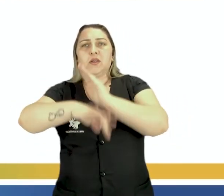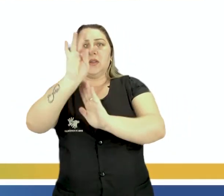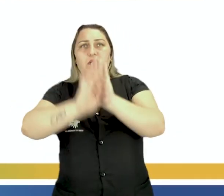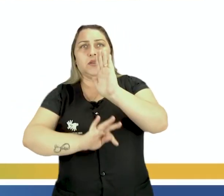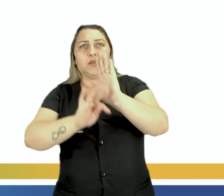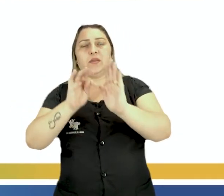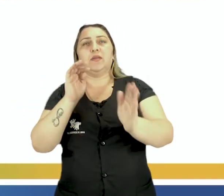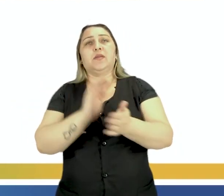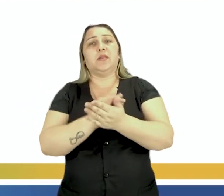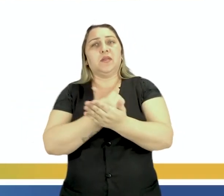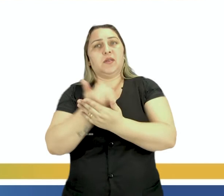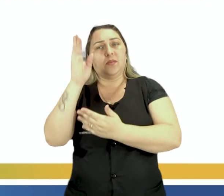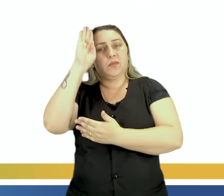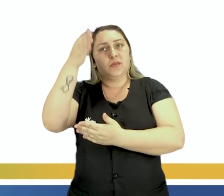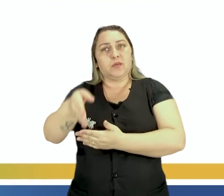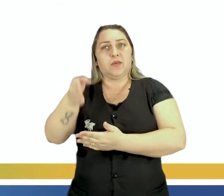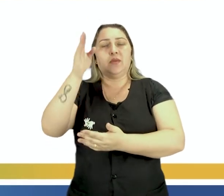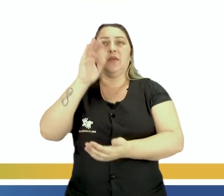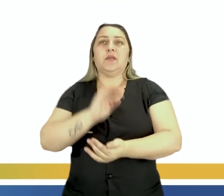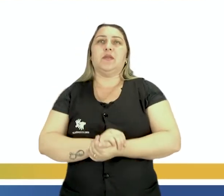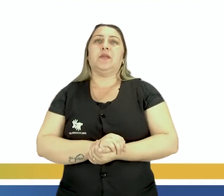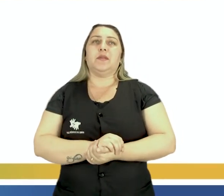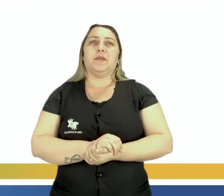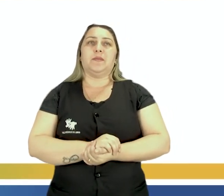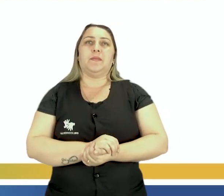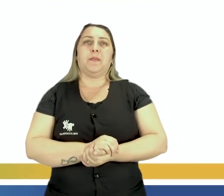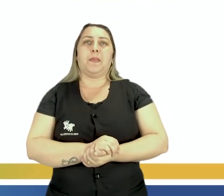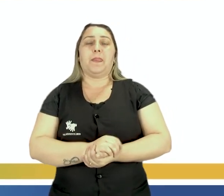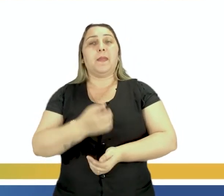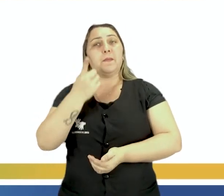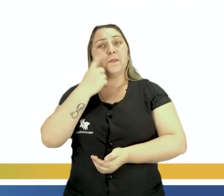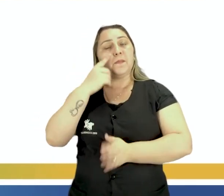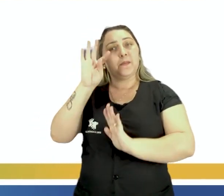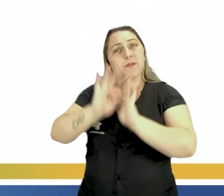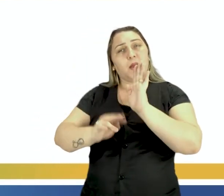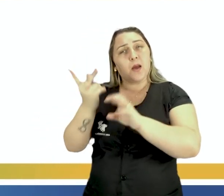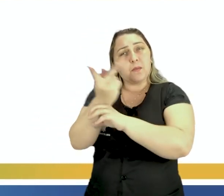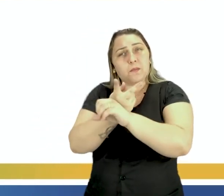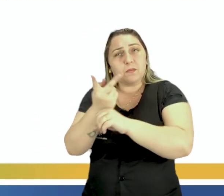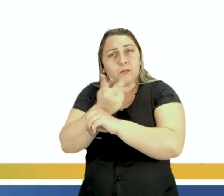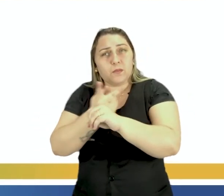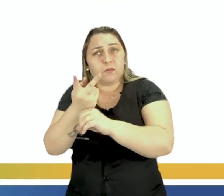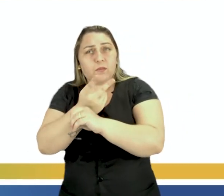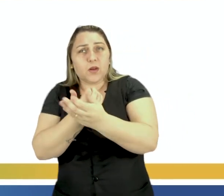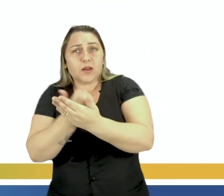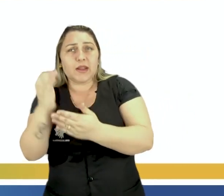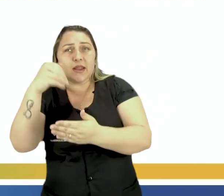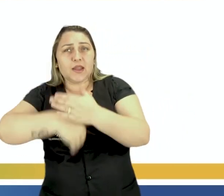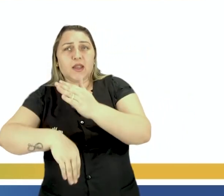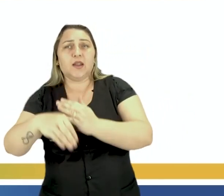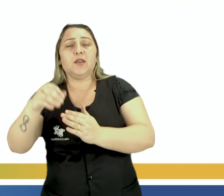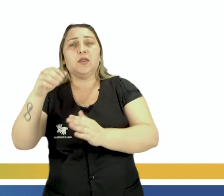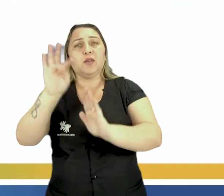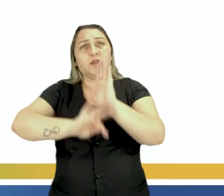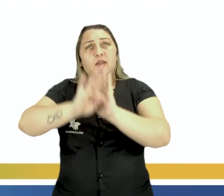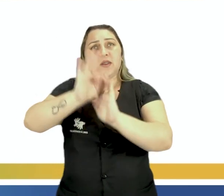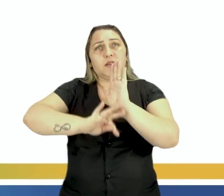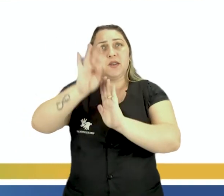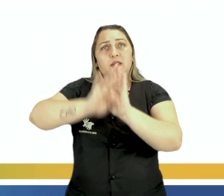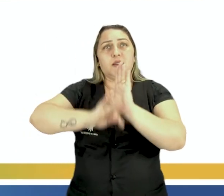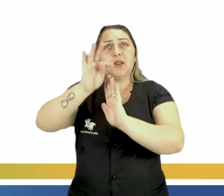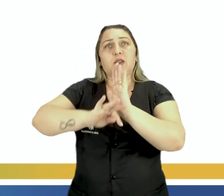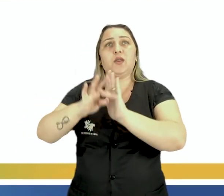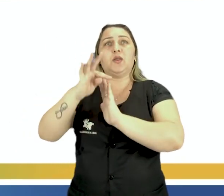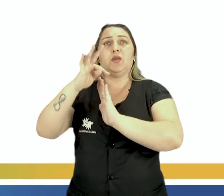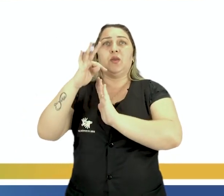tenho aí a ação principal, que é go to the beach. Você vai olhar o texto e vai procurar por essa ação dentro do texto. Então, se vocês procurarem